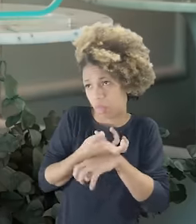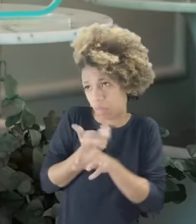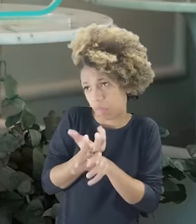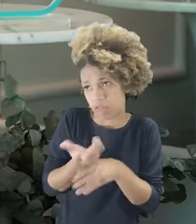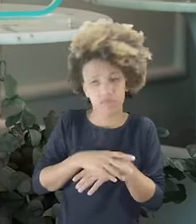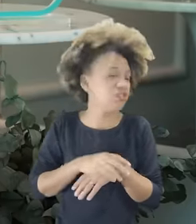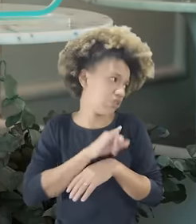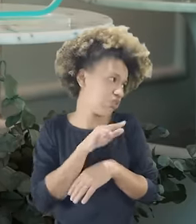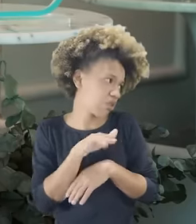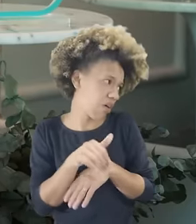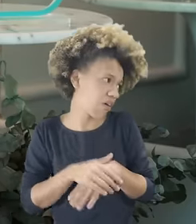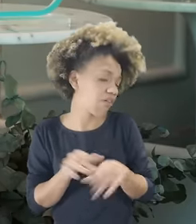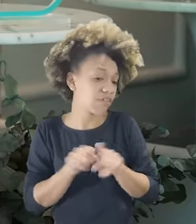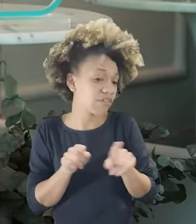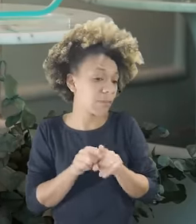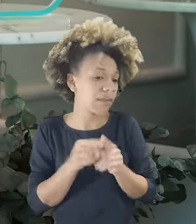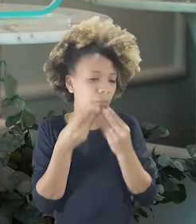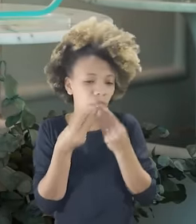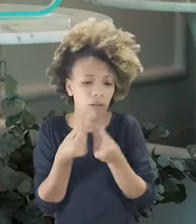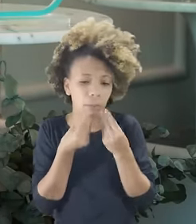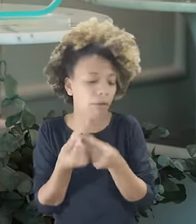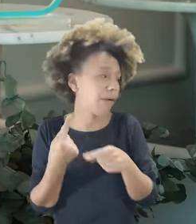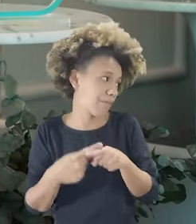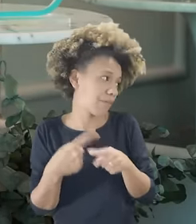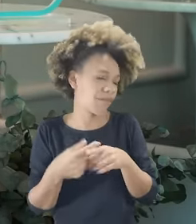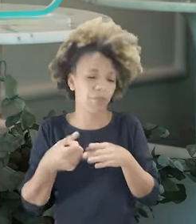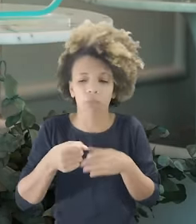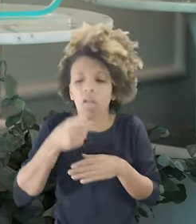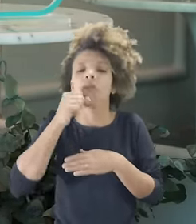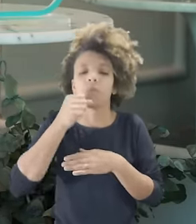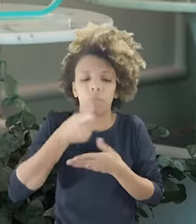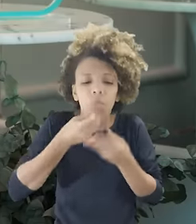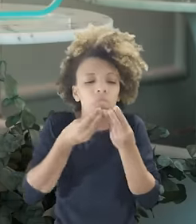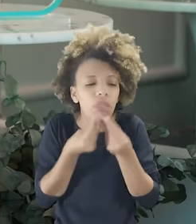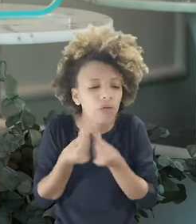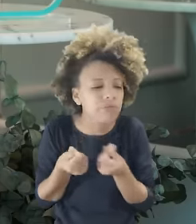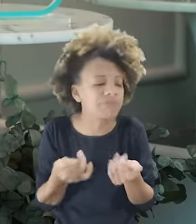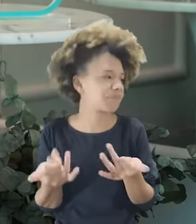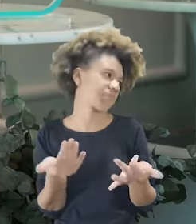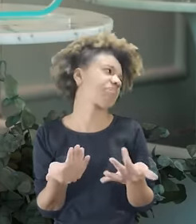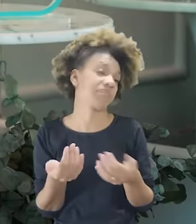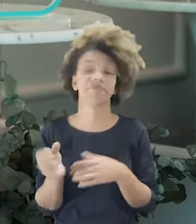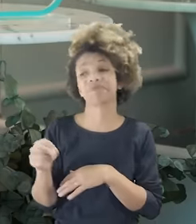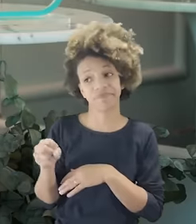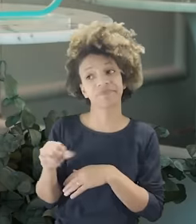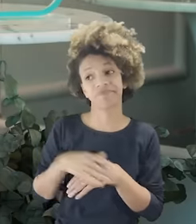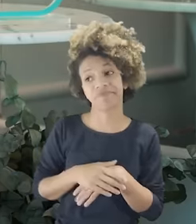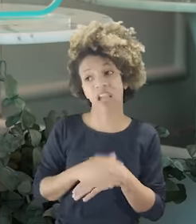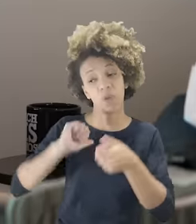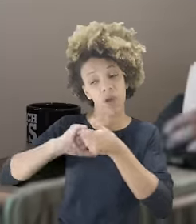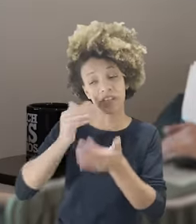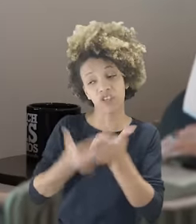choque e sim com a sua baba porque momentaneamente você vai deixar a barba e ela vai assar ali ela vai inserir então